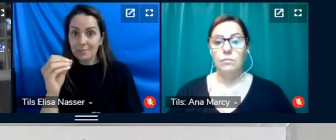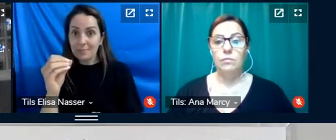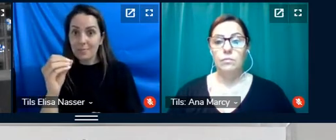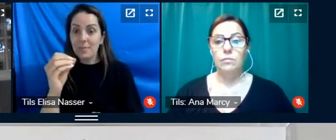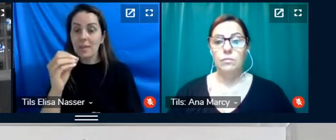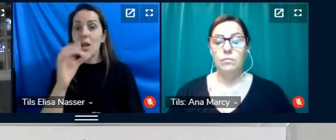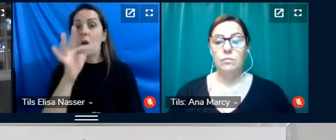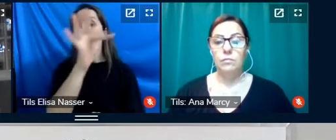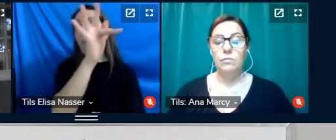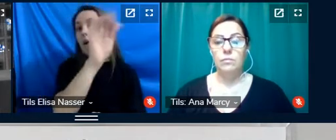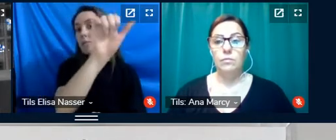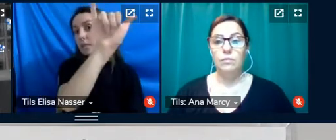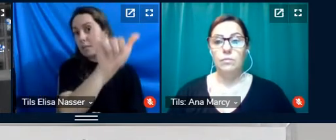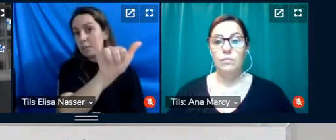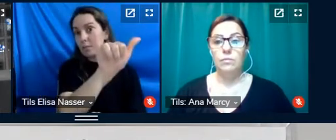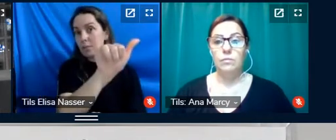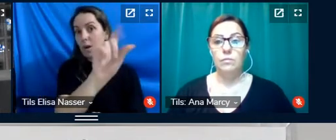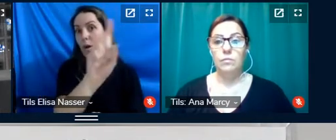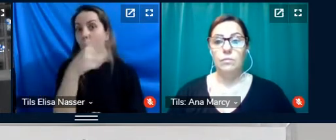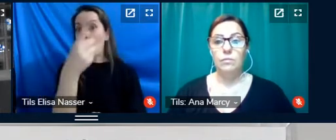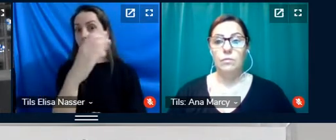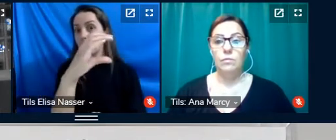de cotas, né?